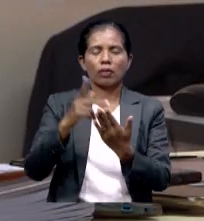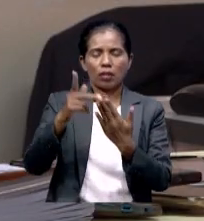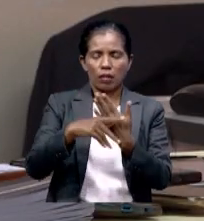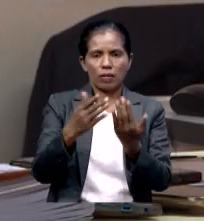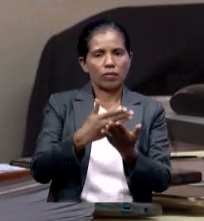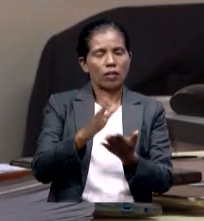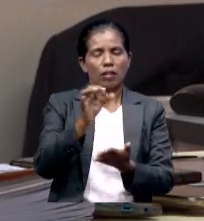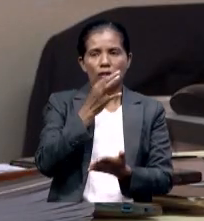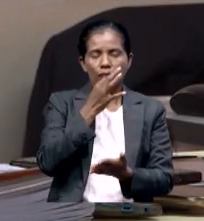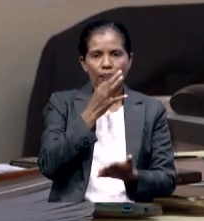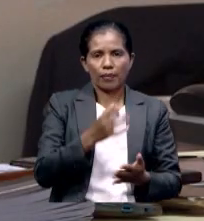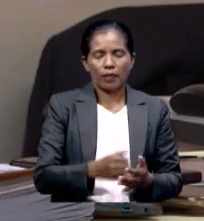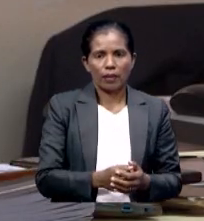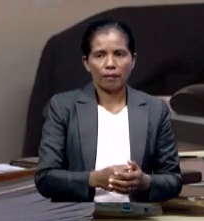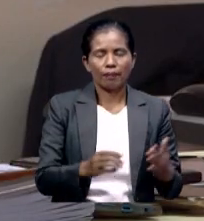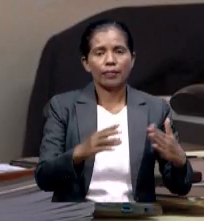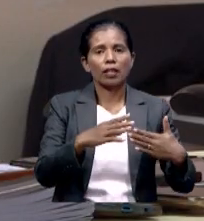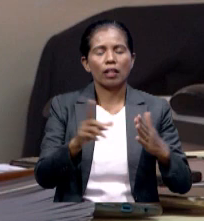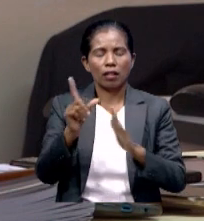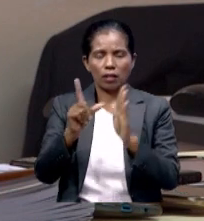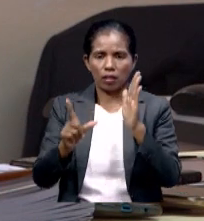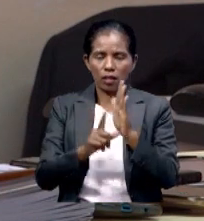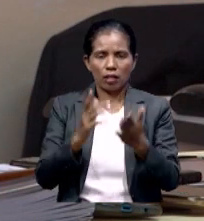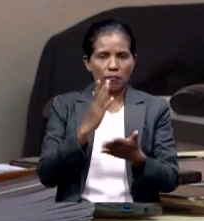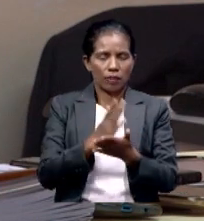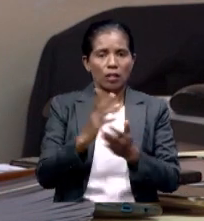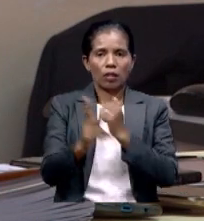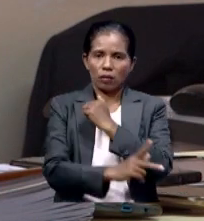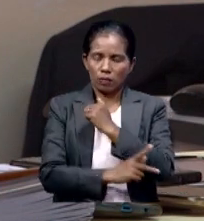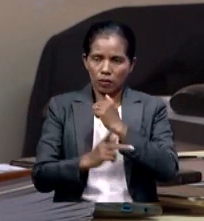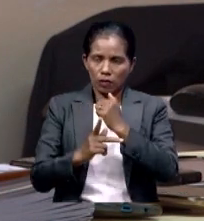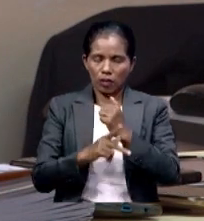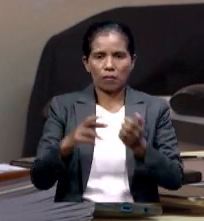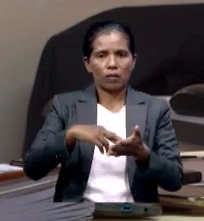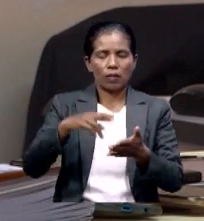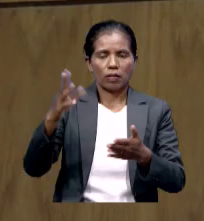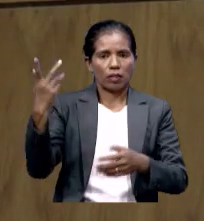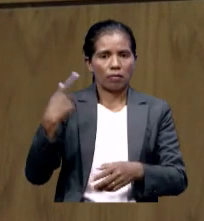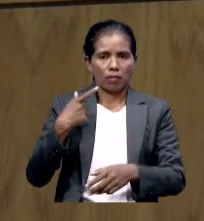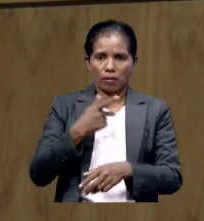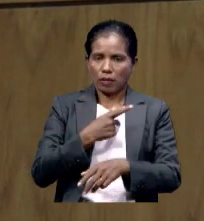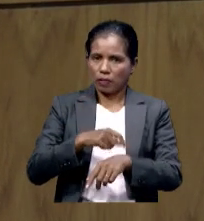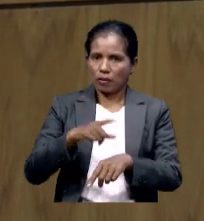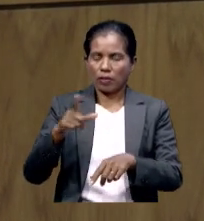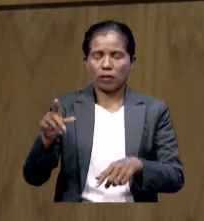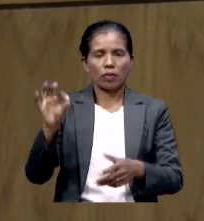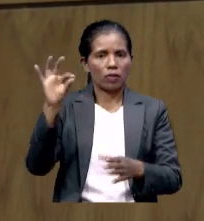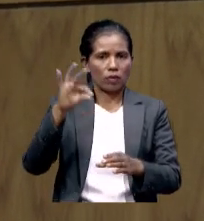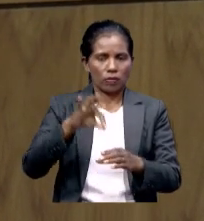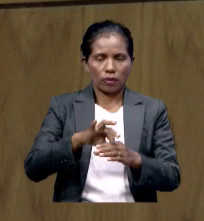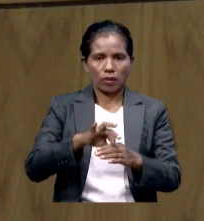básica. Enquanto lei medida prevenção no combate à corrupção ne aprova e a Parlamento Nacional ho